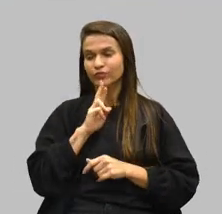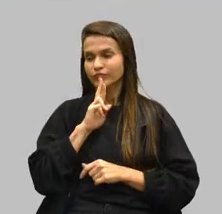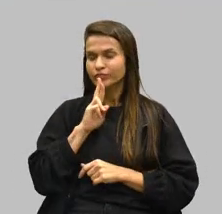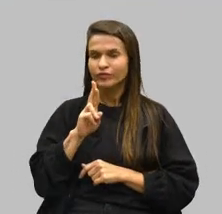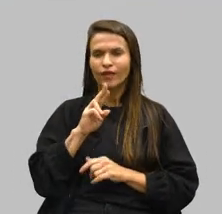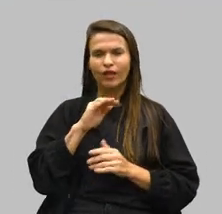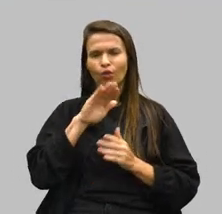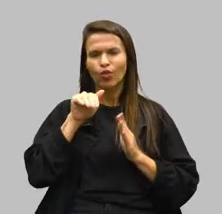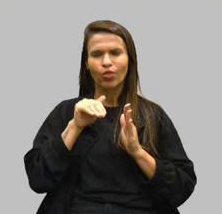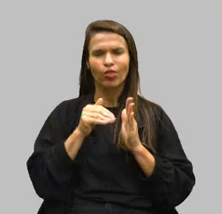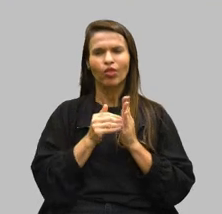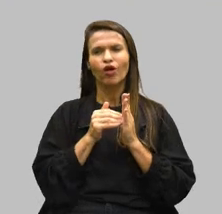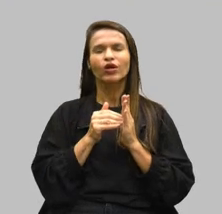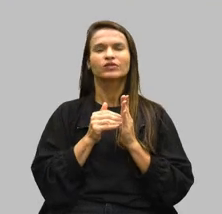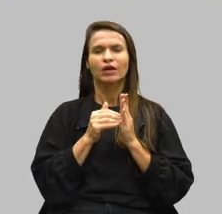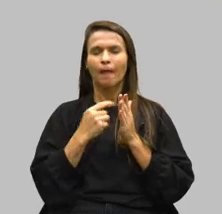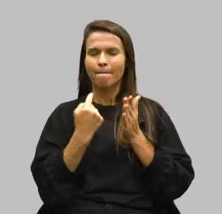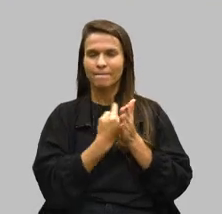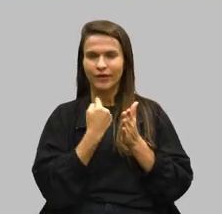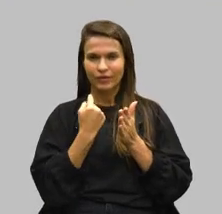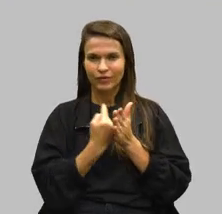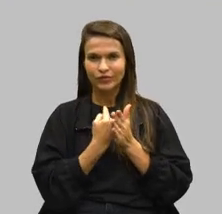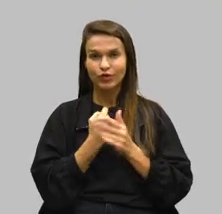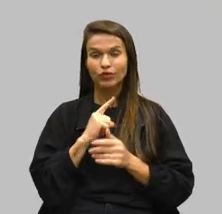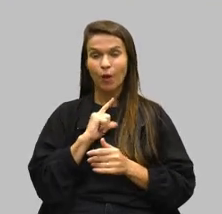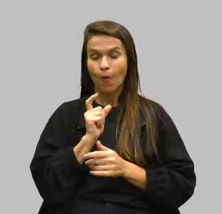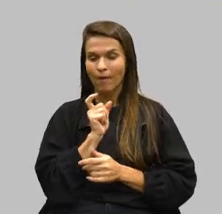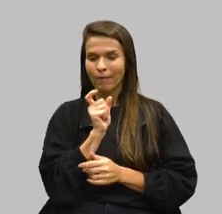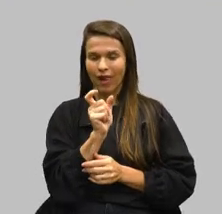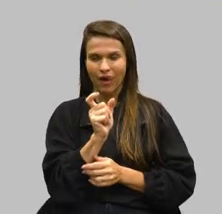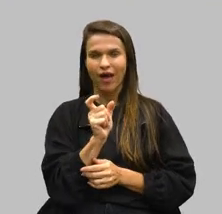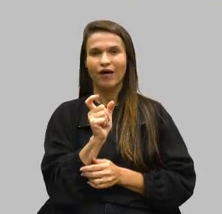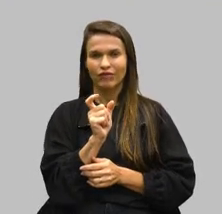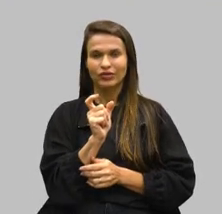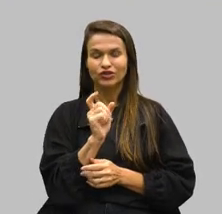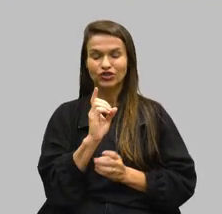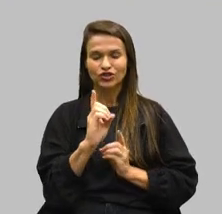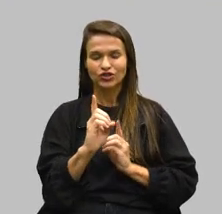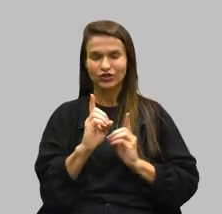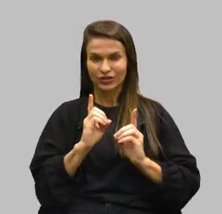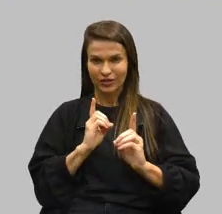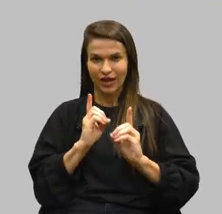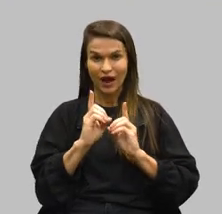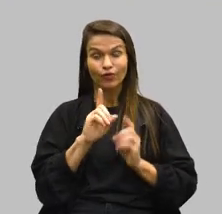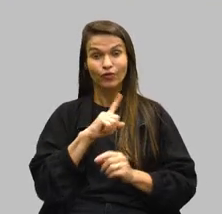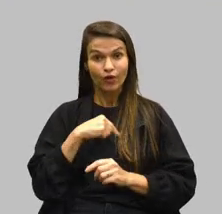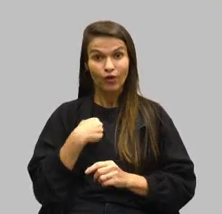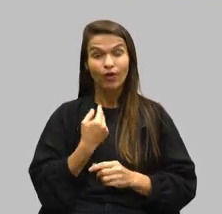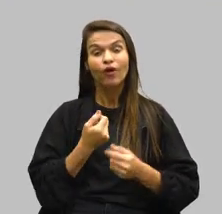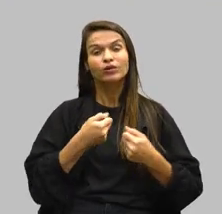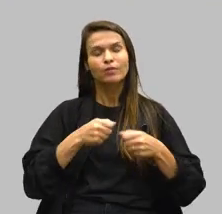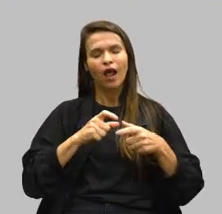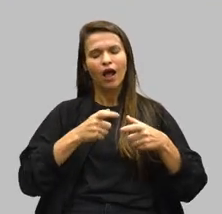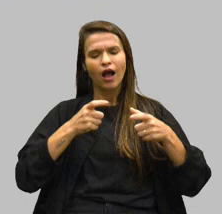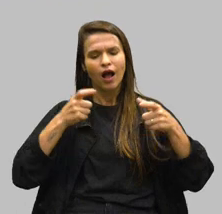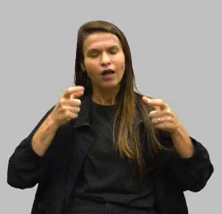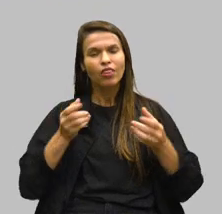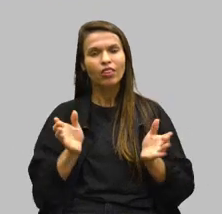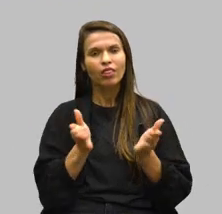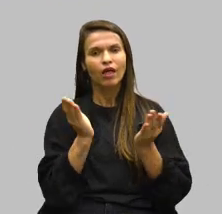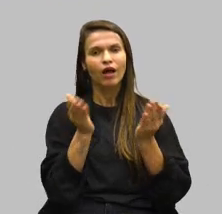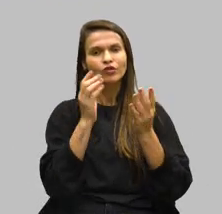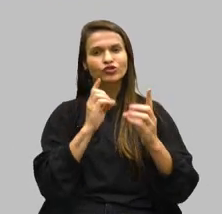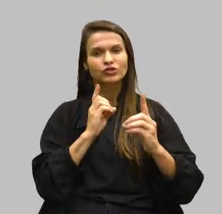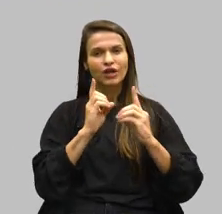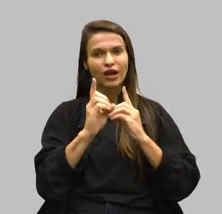todas as indagações que foram feitas eu tenho apenas uma palavra dizer diálogo Nós precisamos de ampliar e promover o diálogo